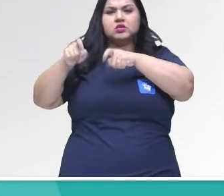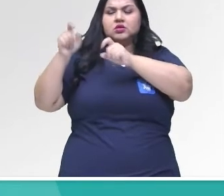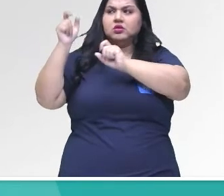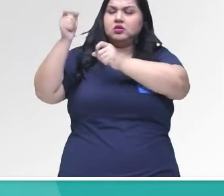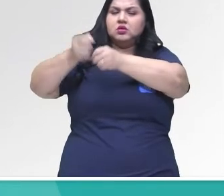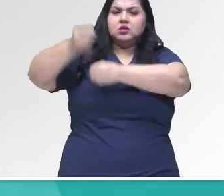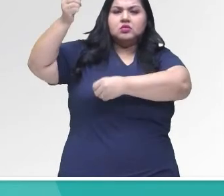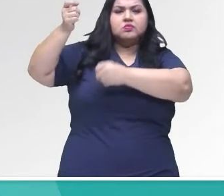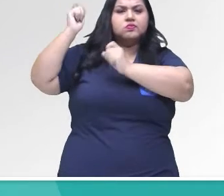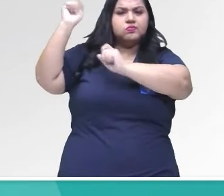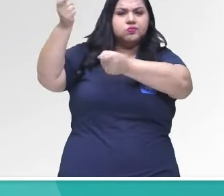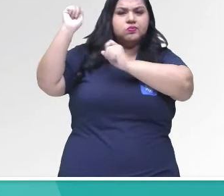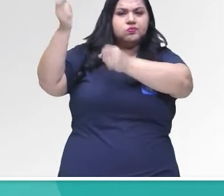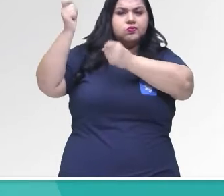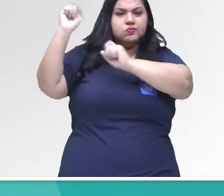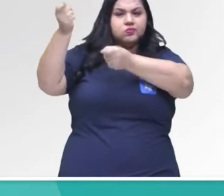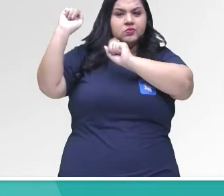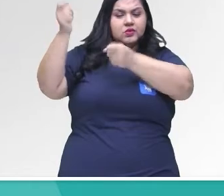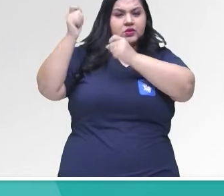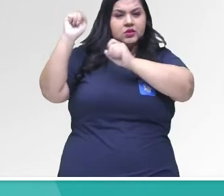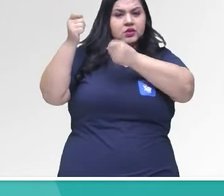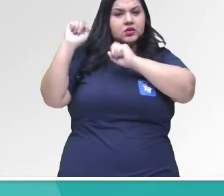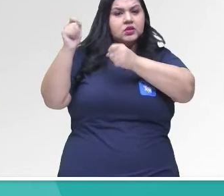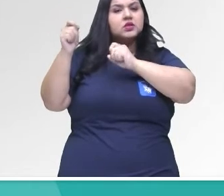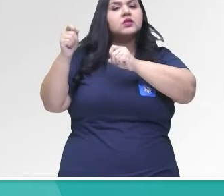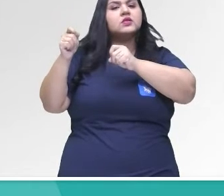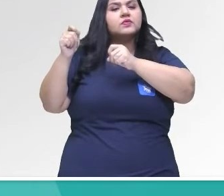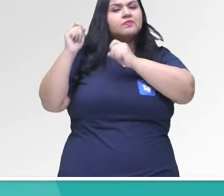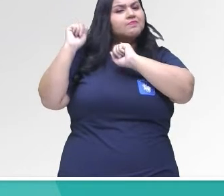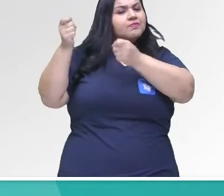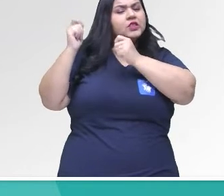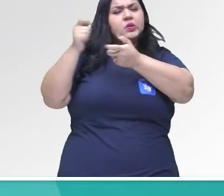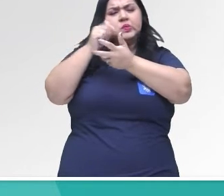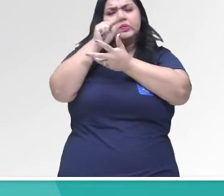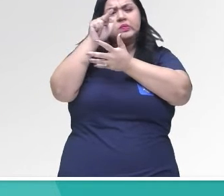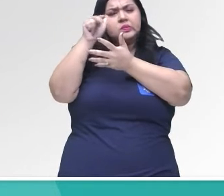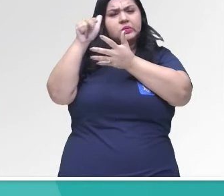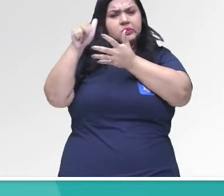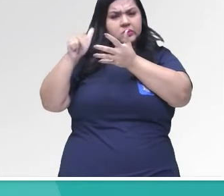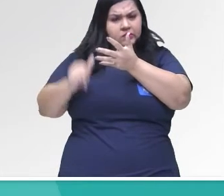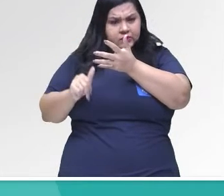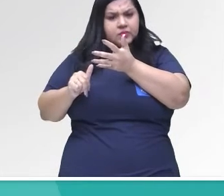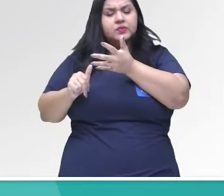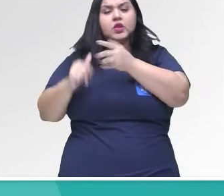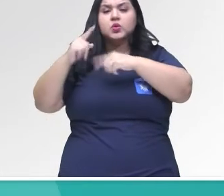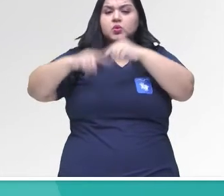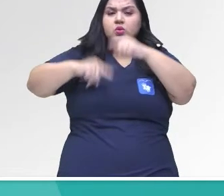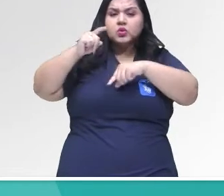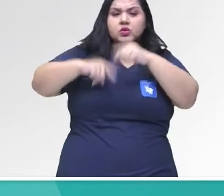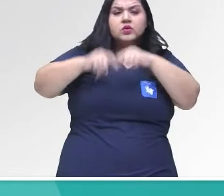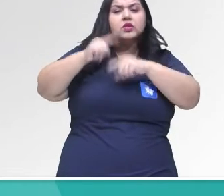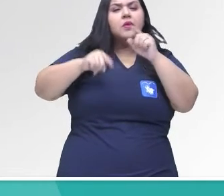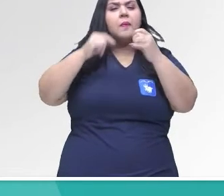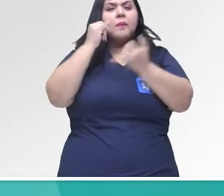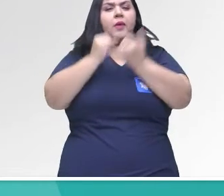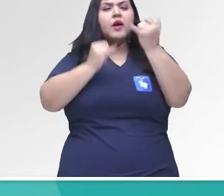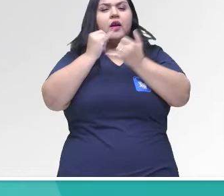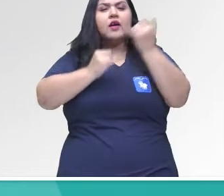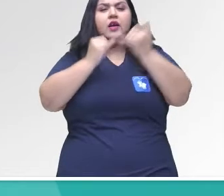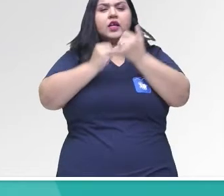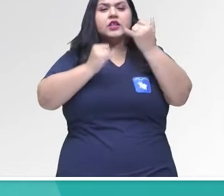surrão, caixa de guerra, bombonzinho, ganzá e a porca, instrumento de som similares ao da